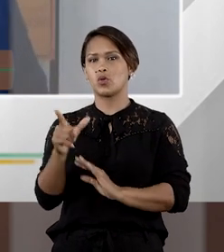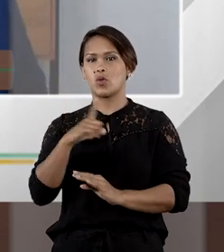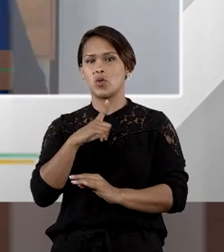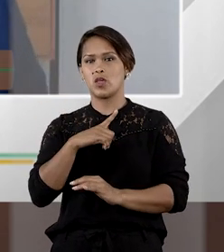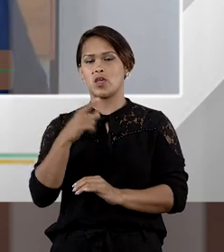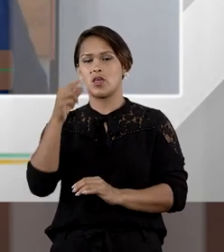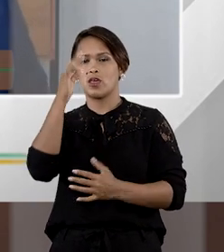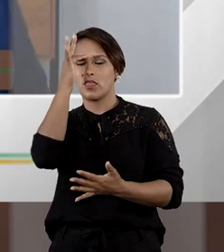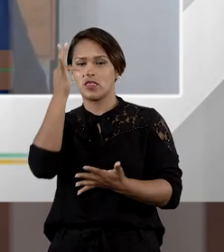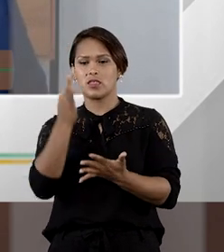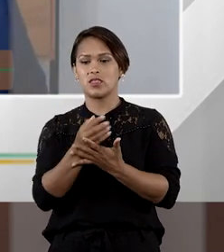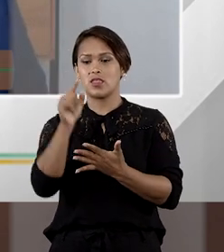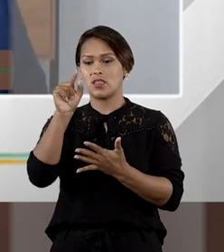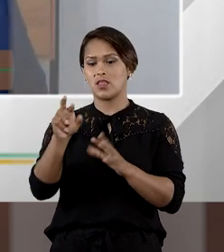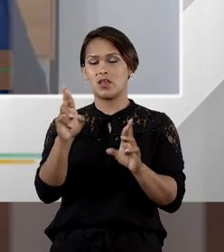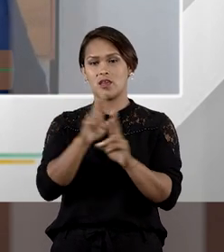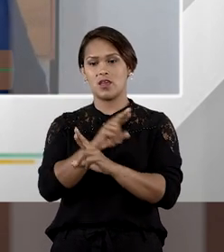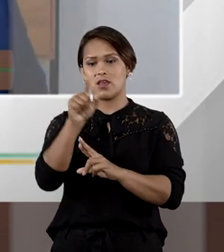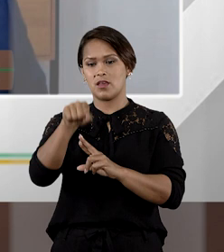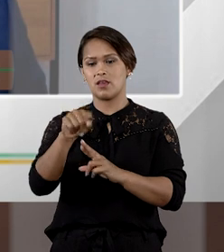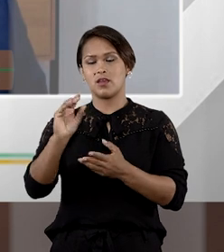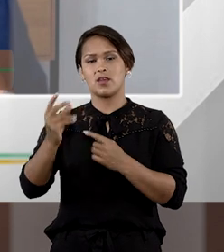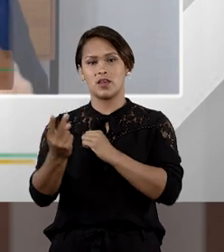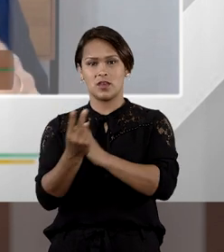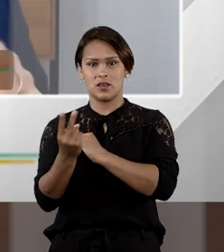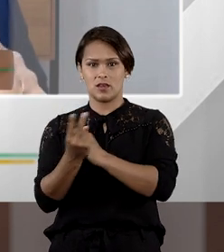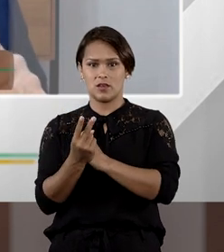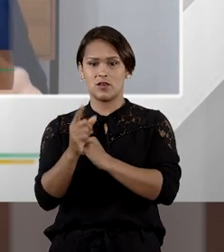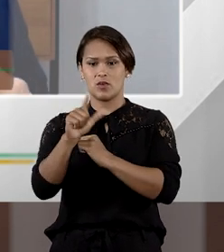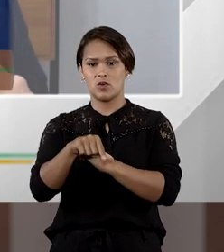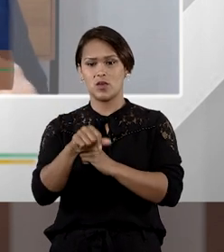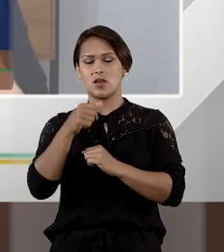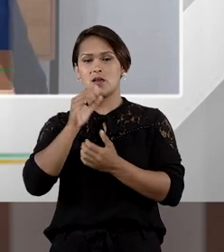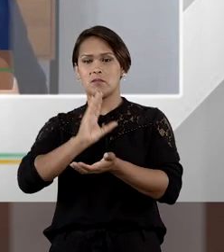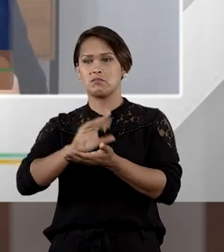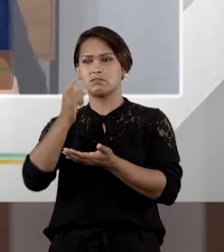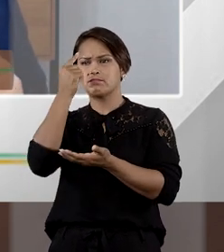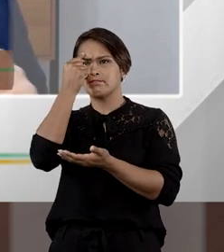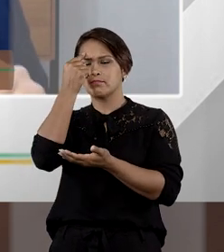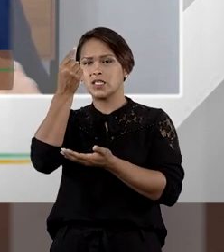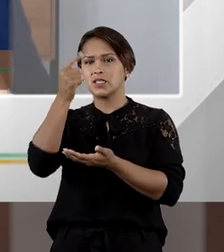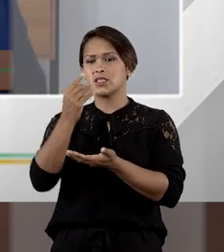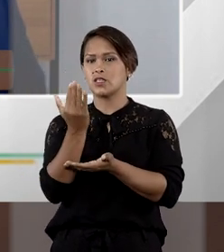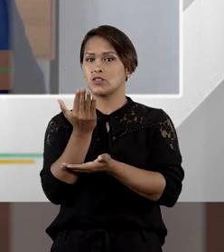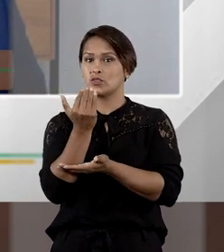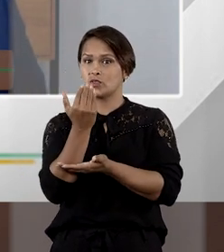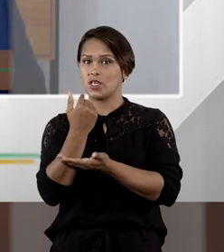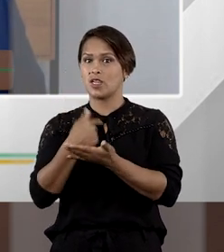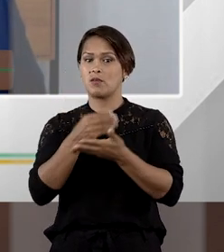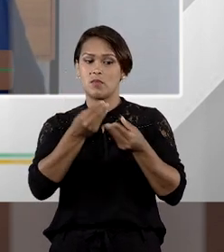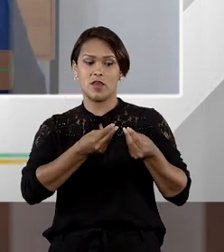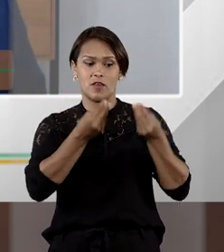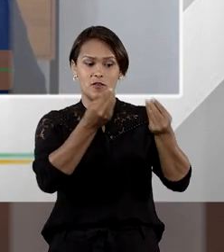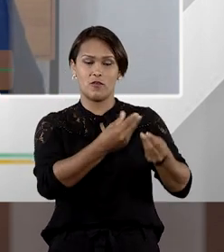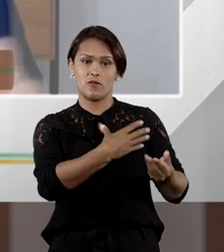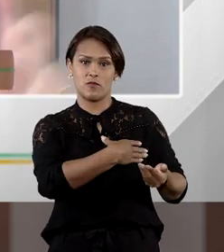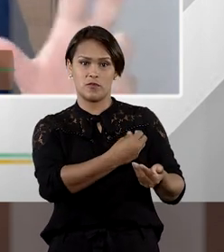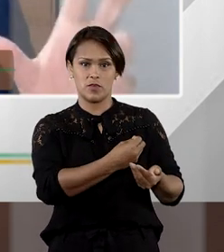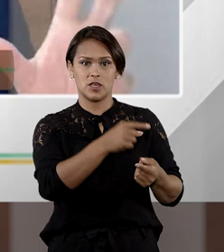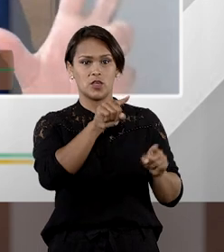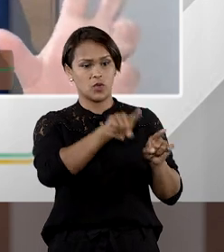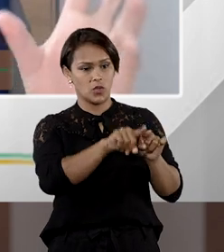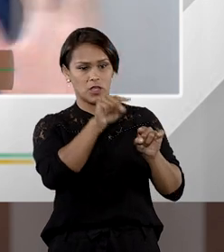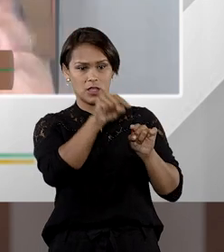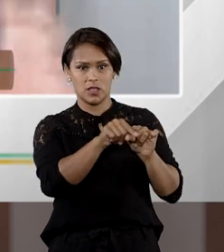em tese, em relação àquele que exerce a guarda, pensando nos alimentos em favor do filho, né?